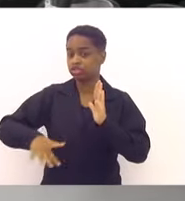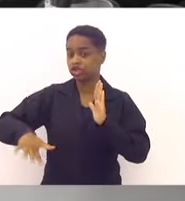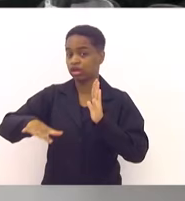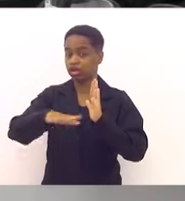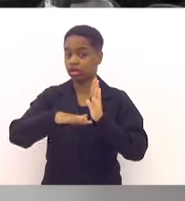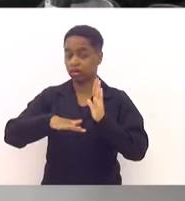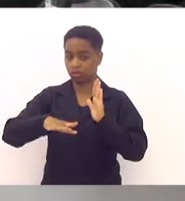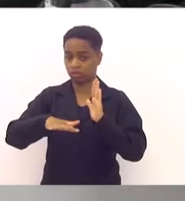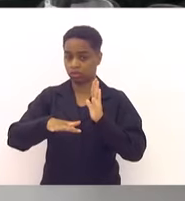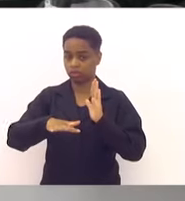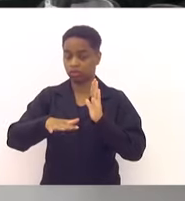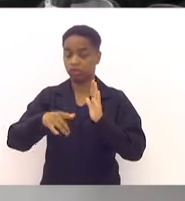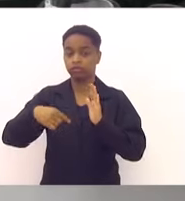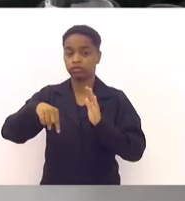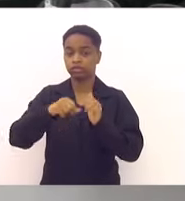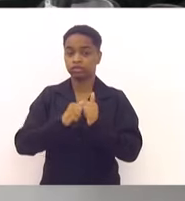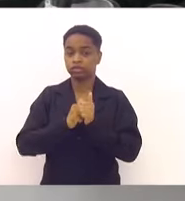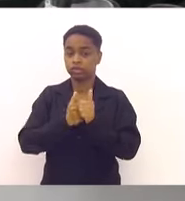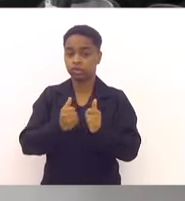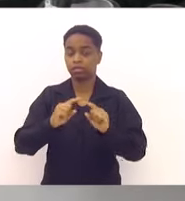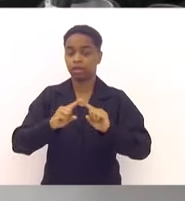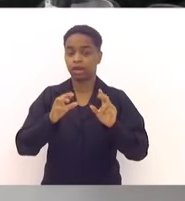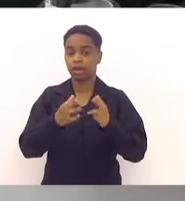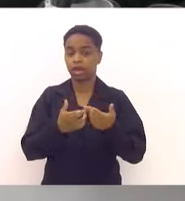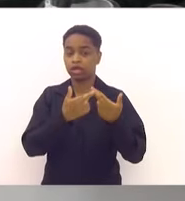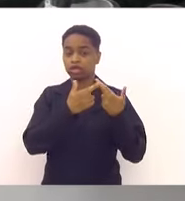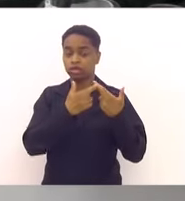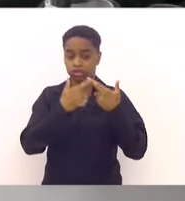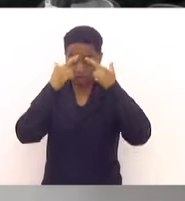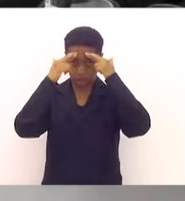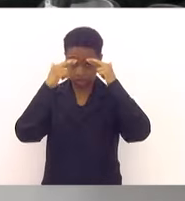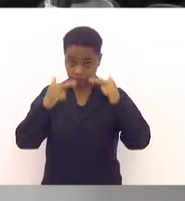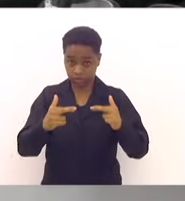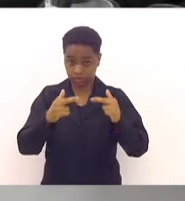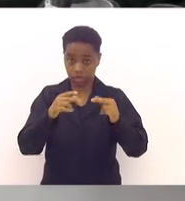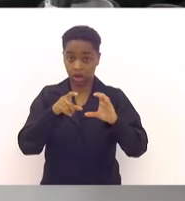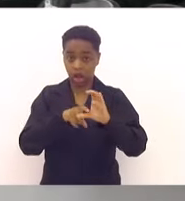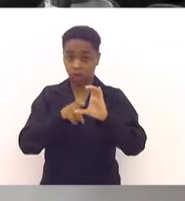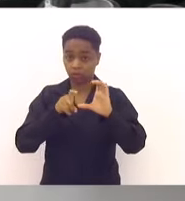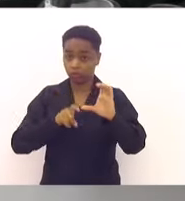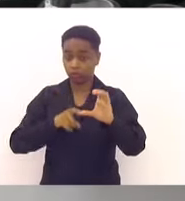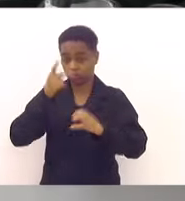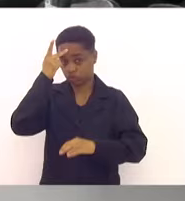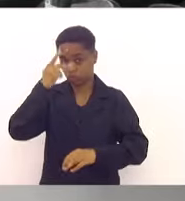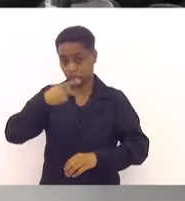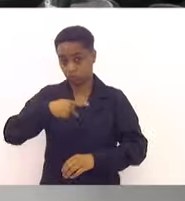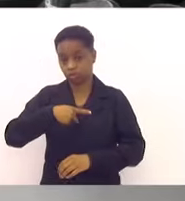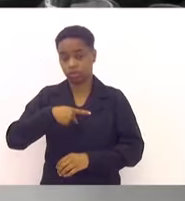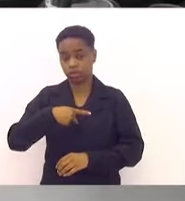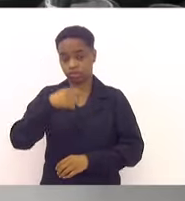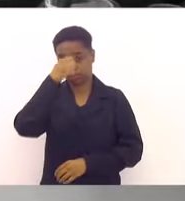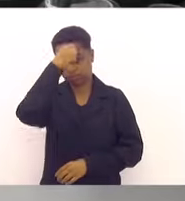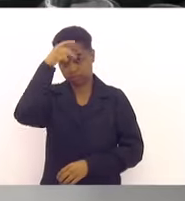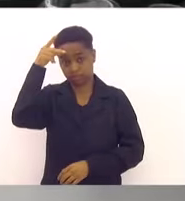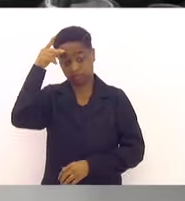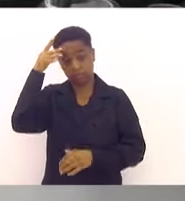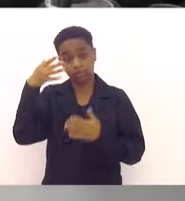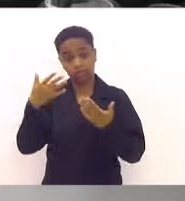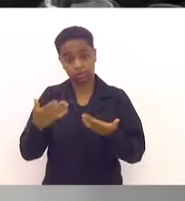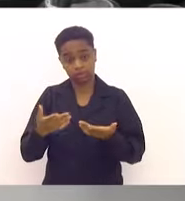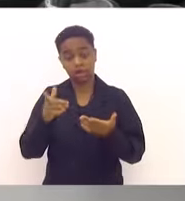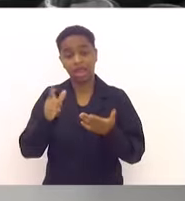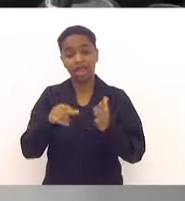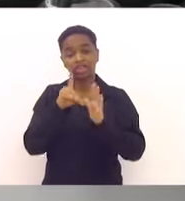ser seguida, respeitando a autonomia municipal. Então fica claro que é uma diretriz geral, ou seja, que